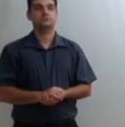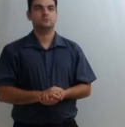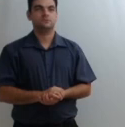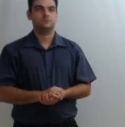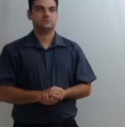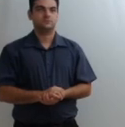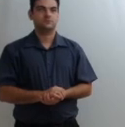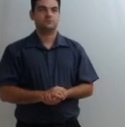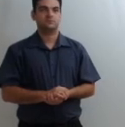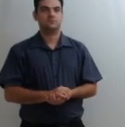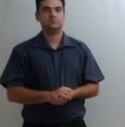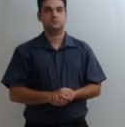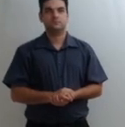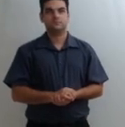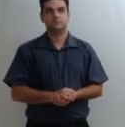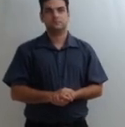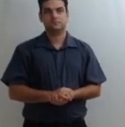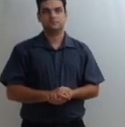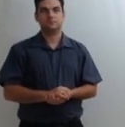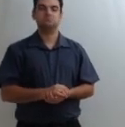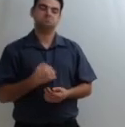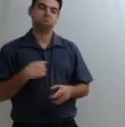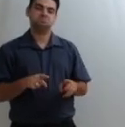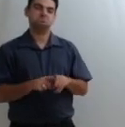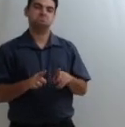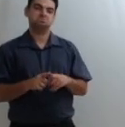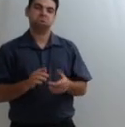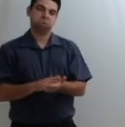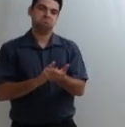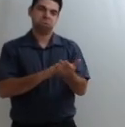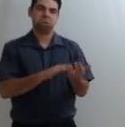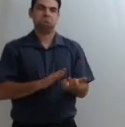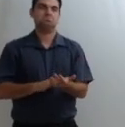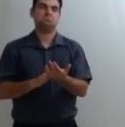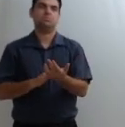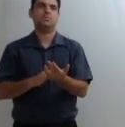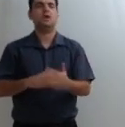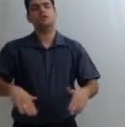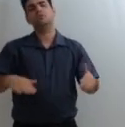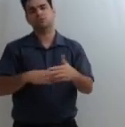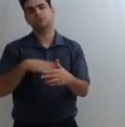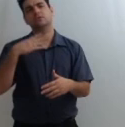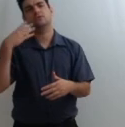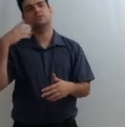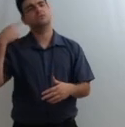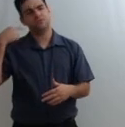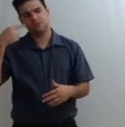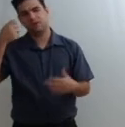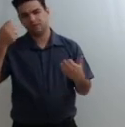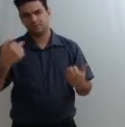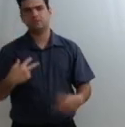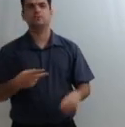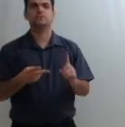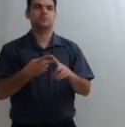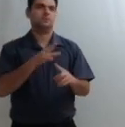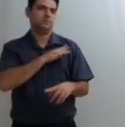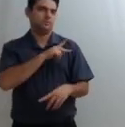Ministra Laurita. Eu também, cumprimentando o doutor Ari pela sustentação oral e a doutora